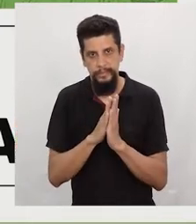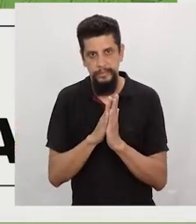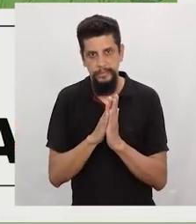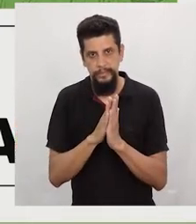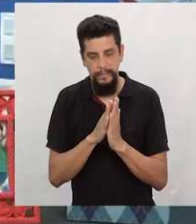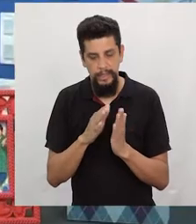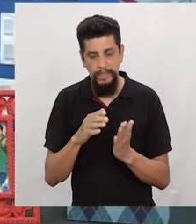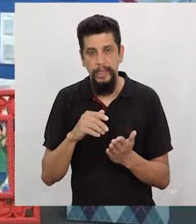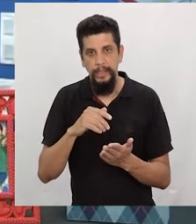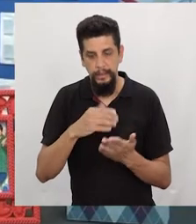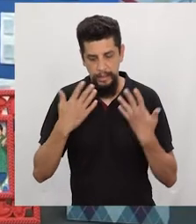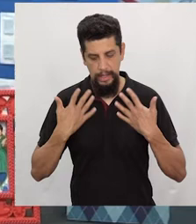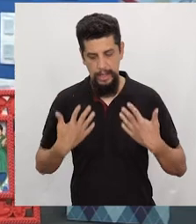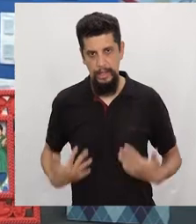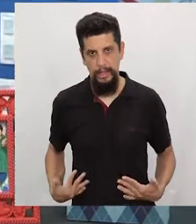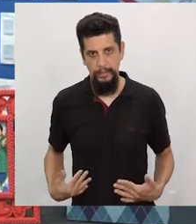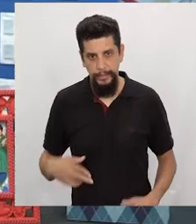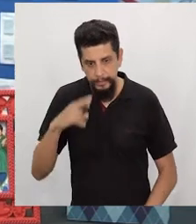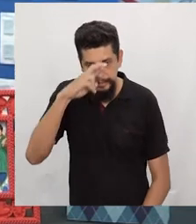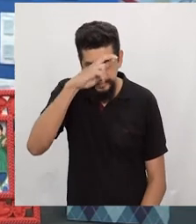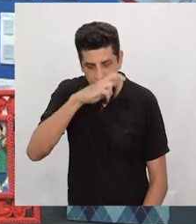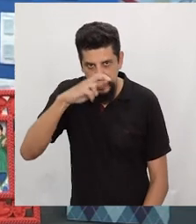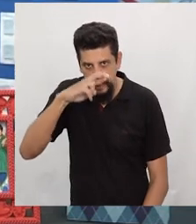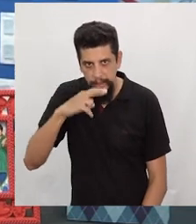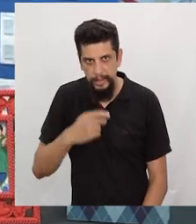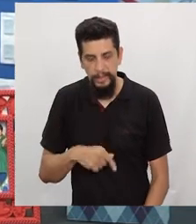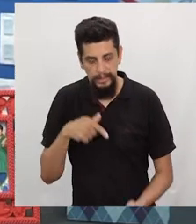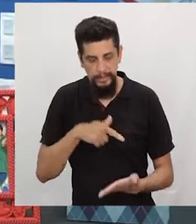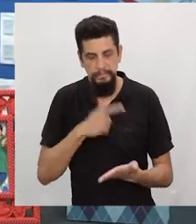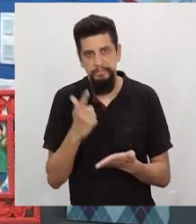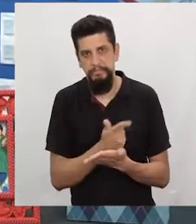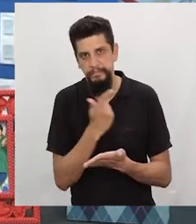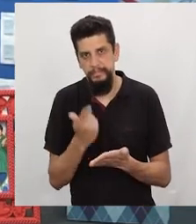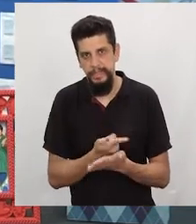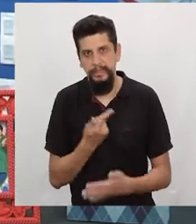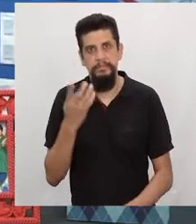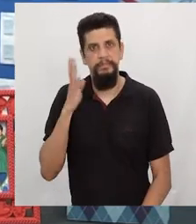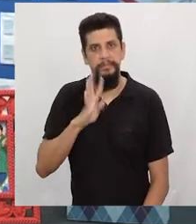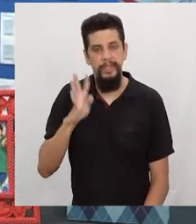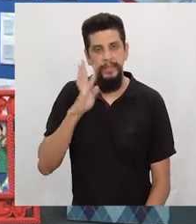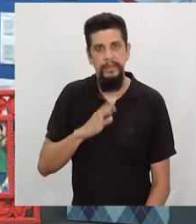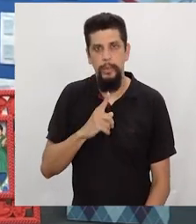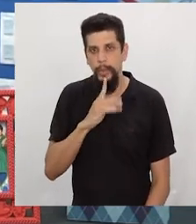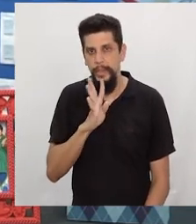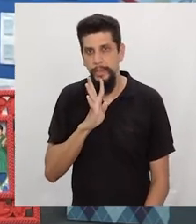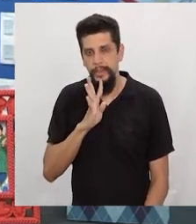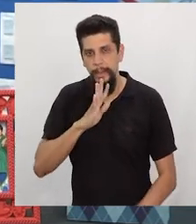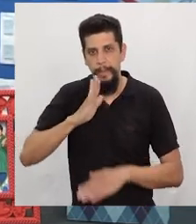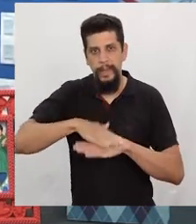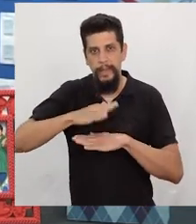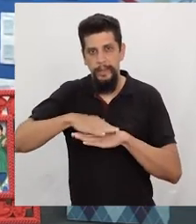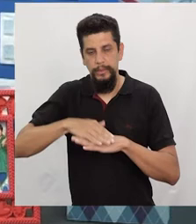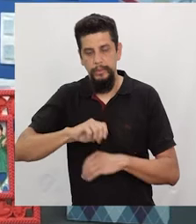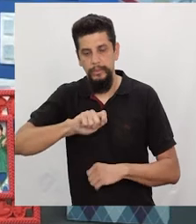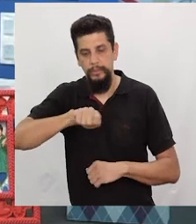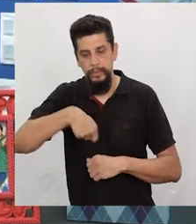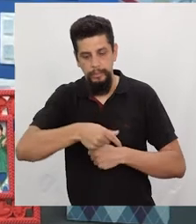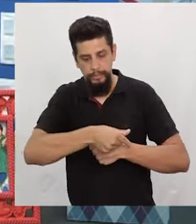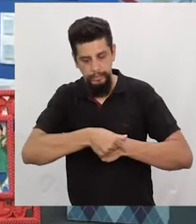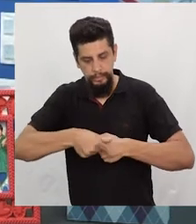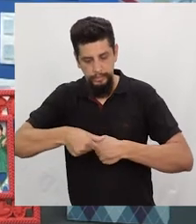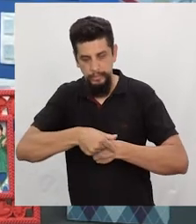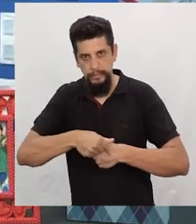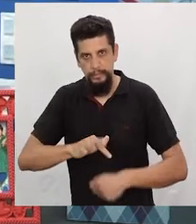dos detetives, né? Estes livros são bem legais. Vamos conhecer um pouquinho mais sobre a Flávia.